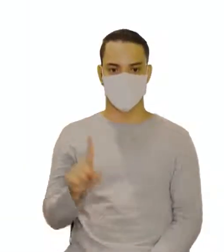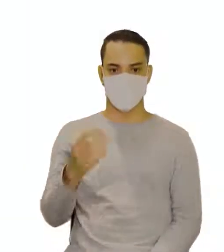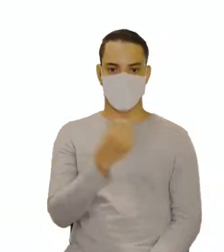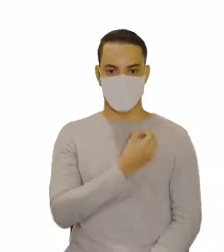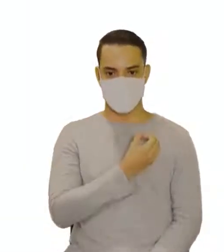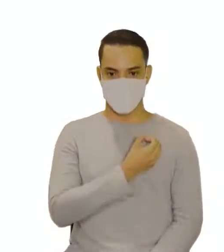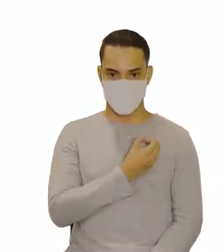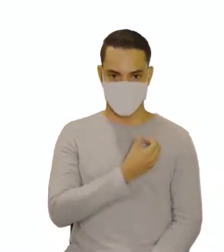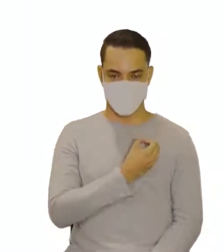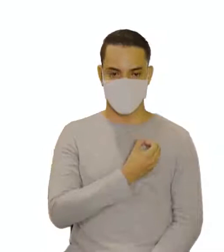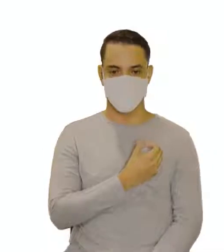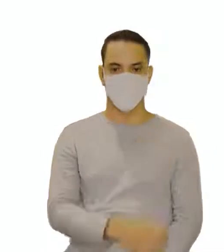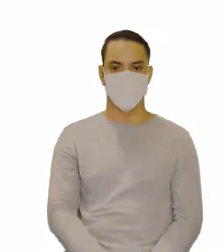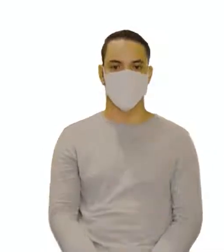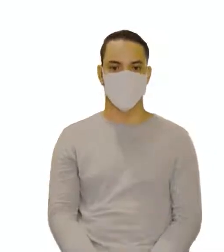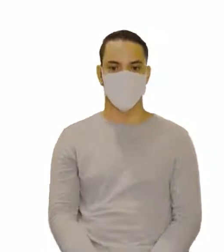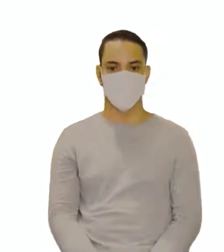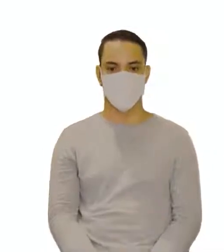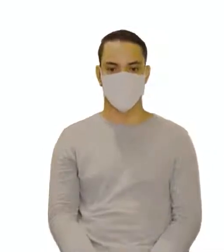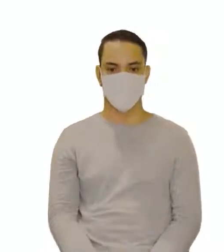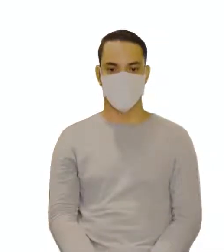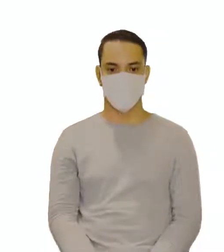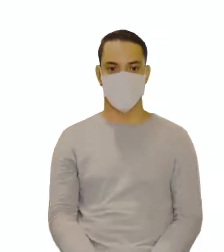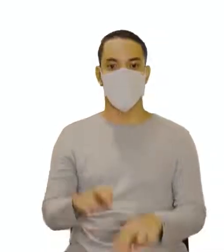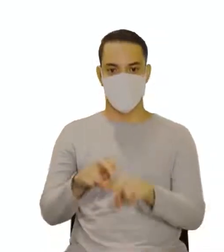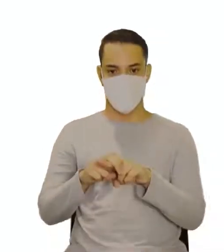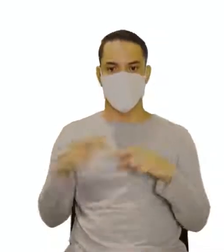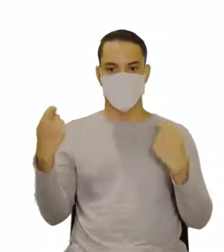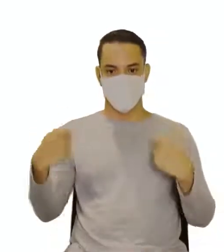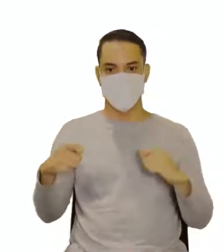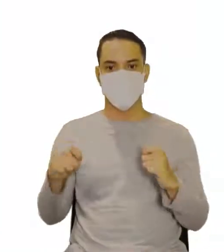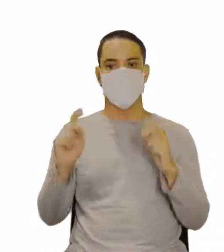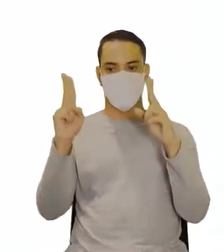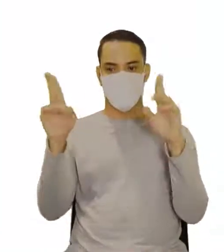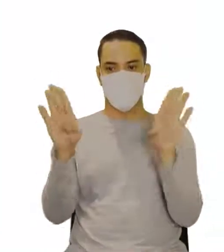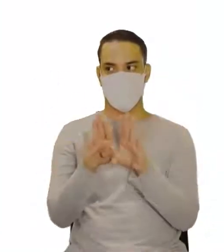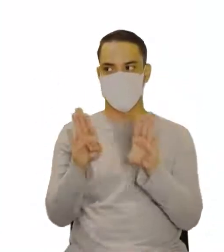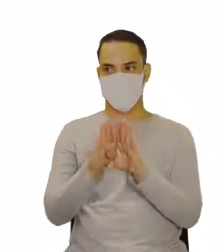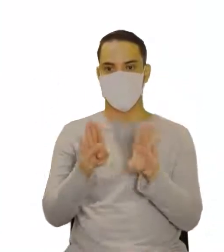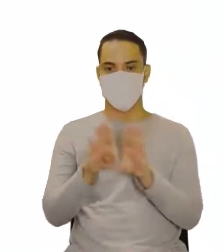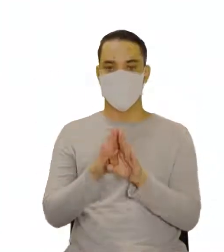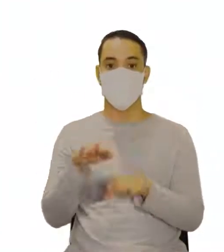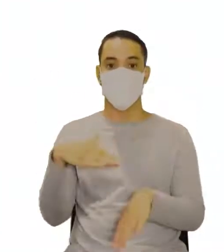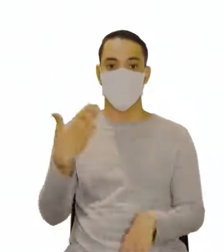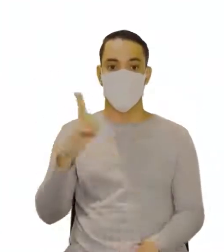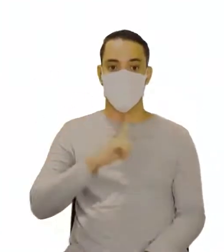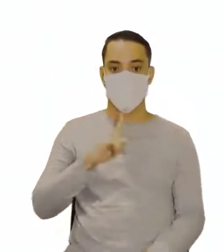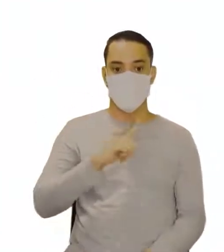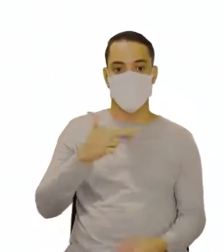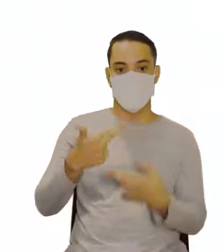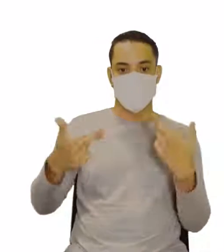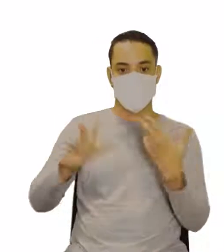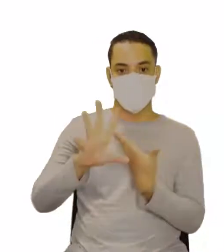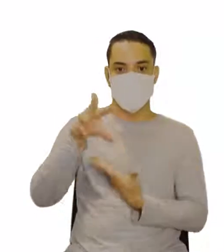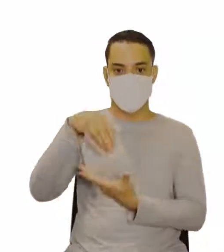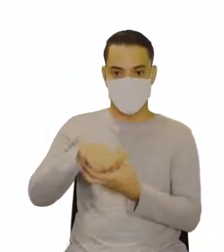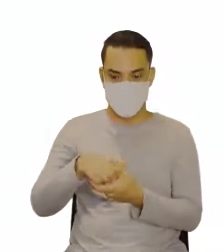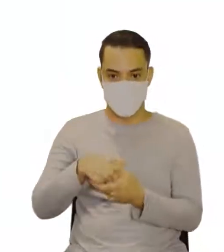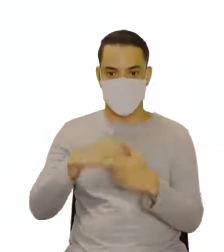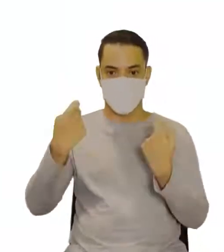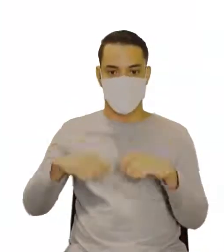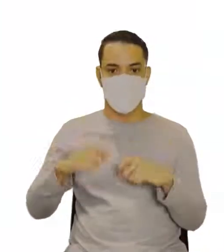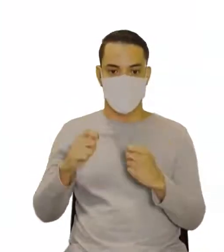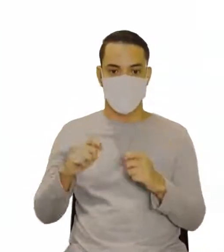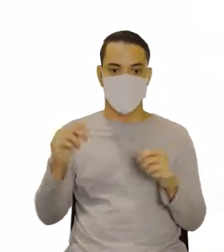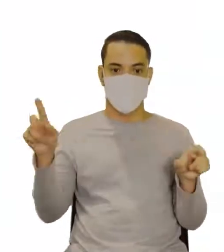individual desse cara aqui, é por isso que tem que ser igual, olha só. E a nossa resistência interna